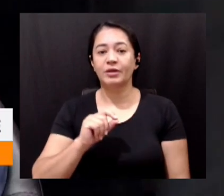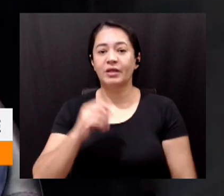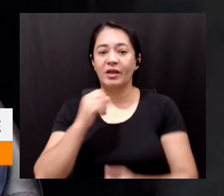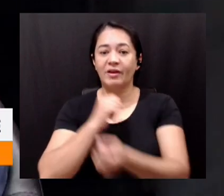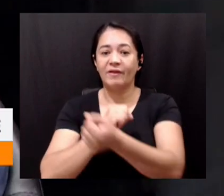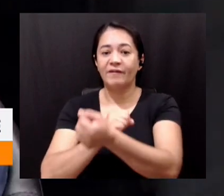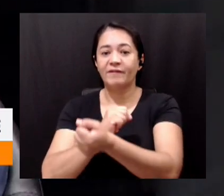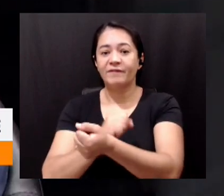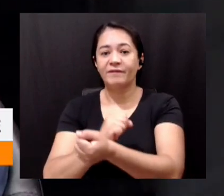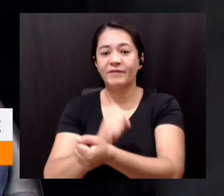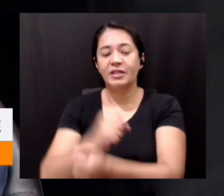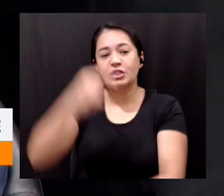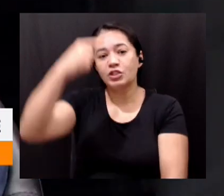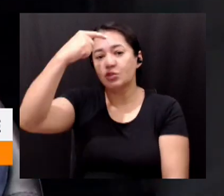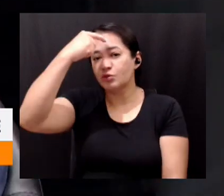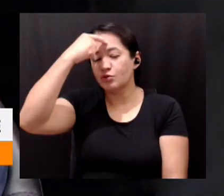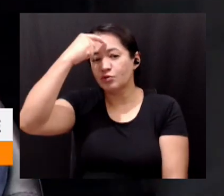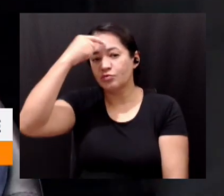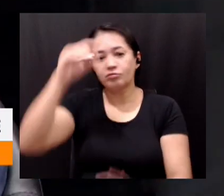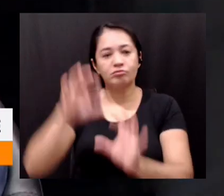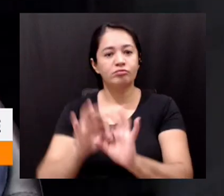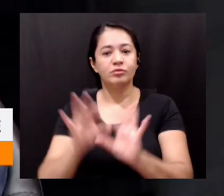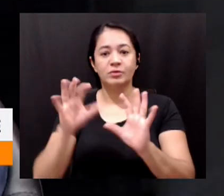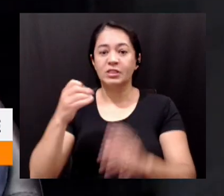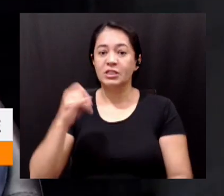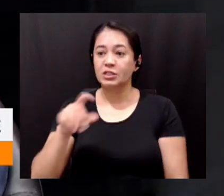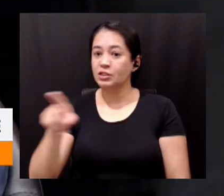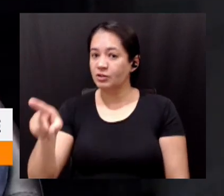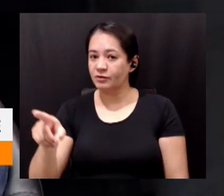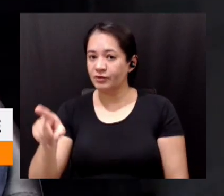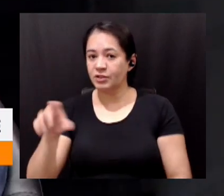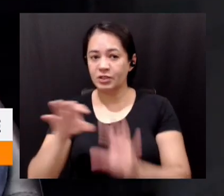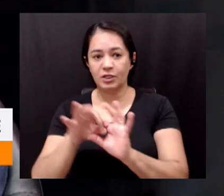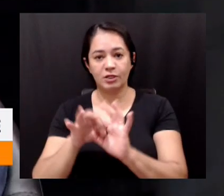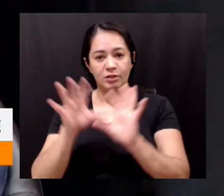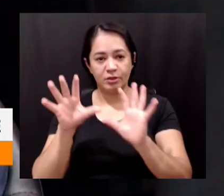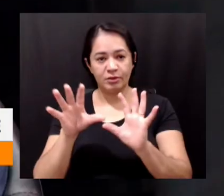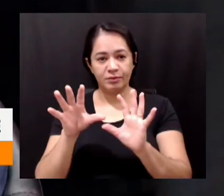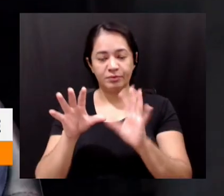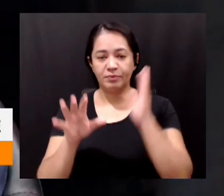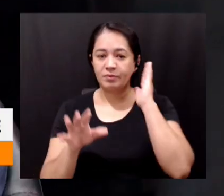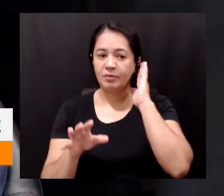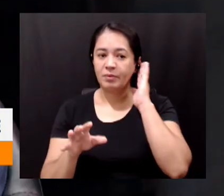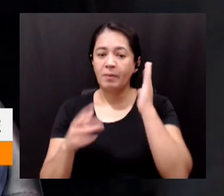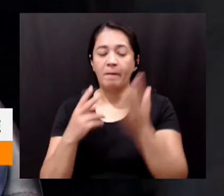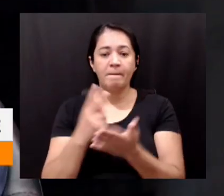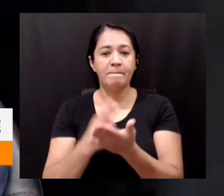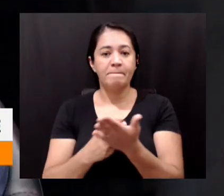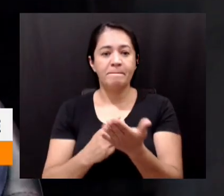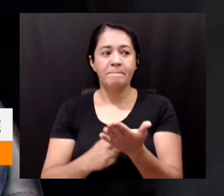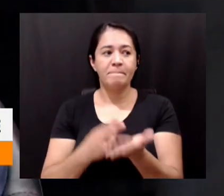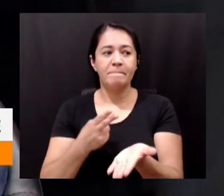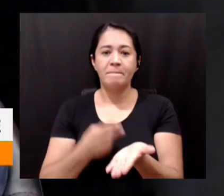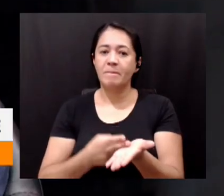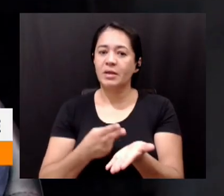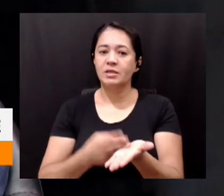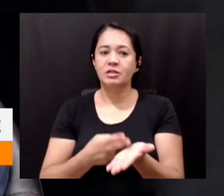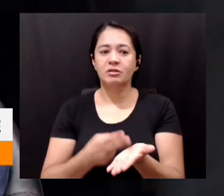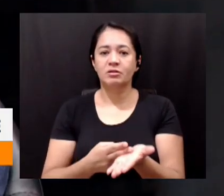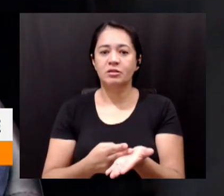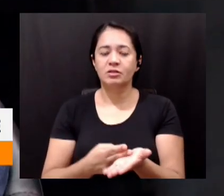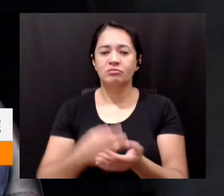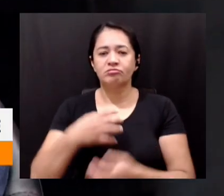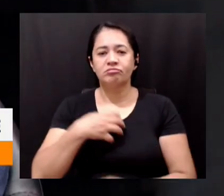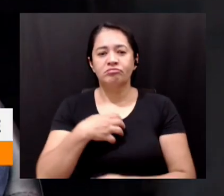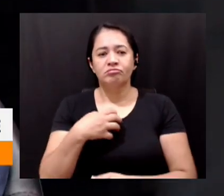com algumas situações ali, que são colocadas, mesmo feitas de forma intuitiva ou de